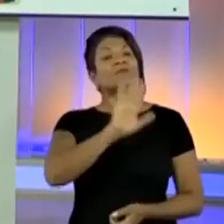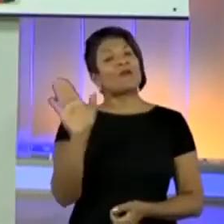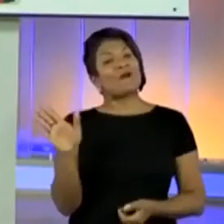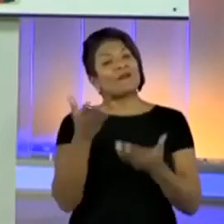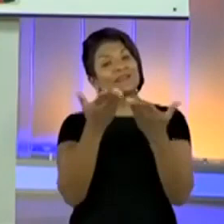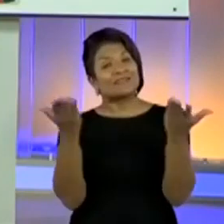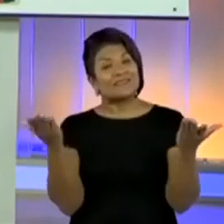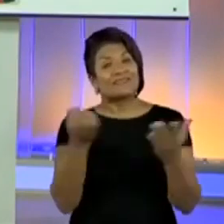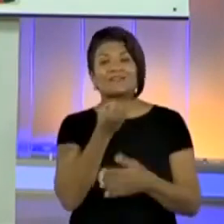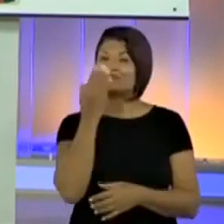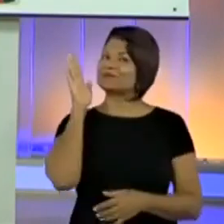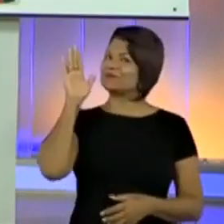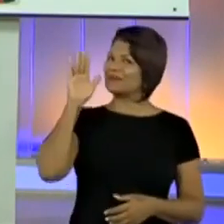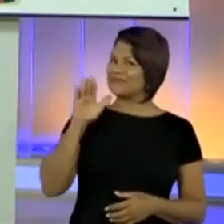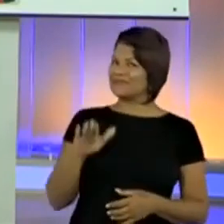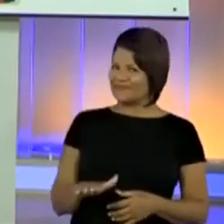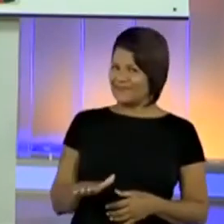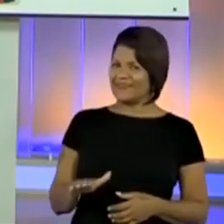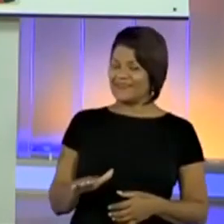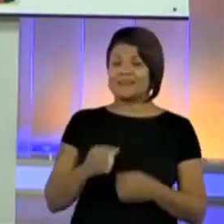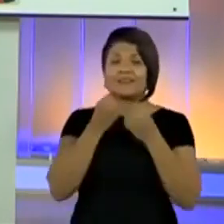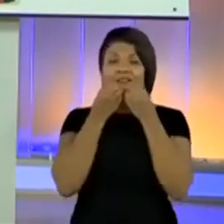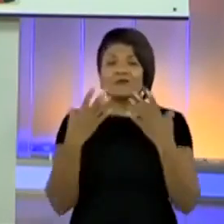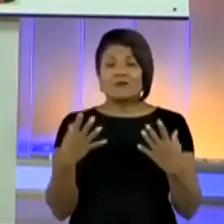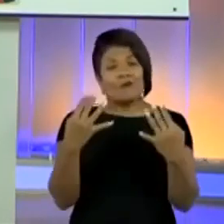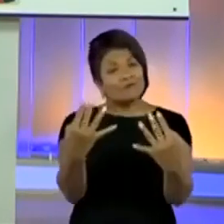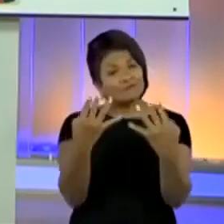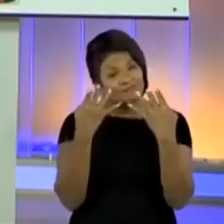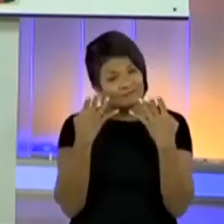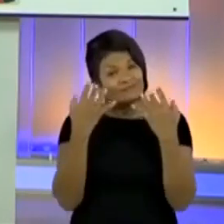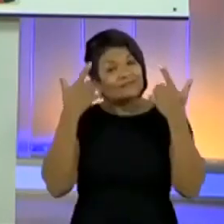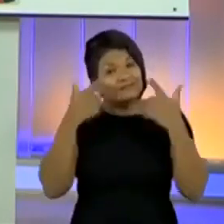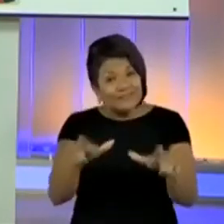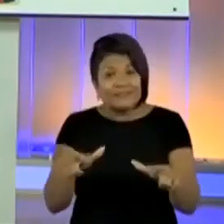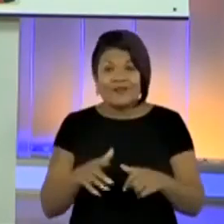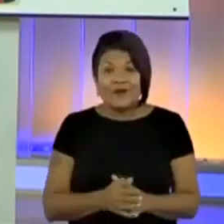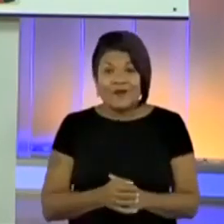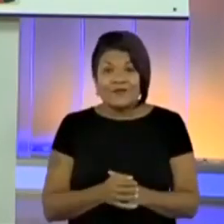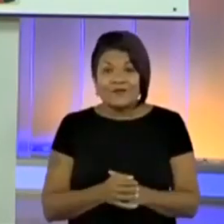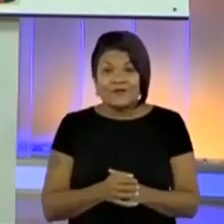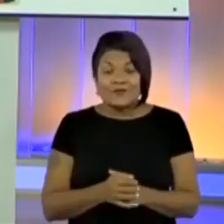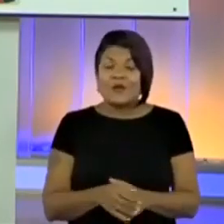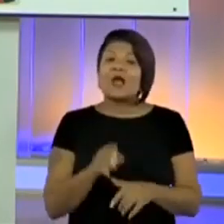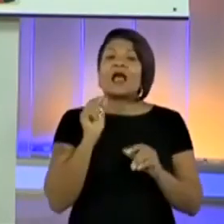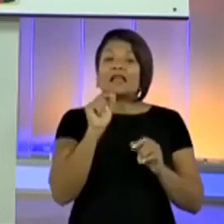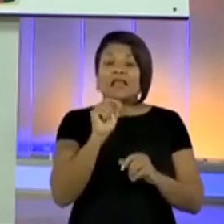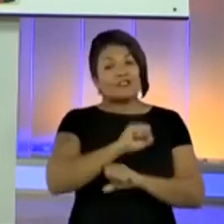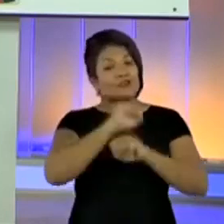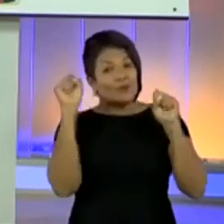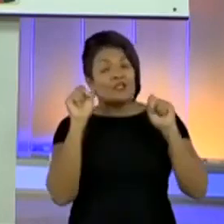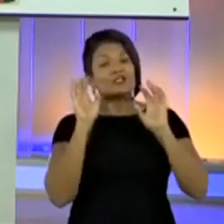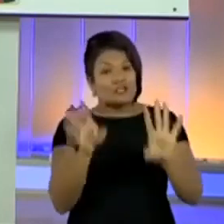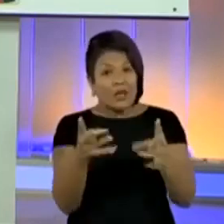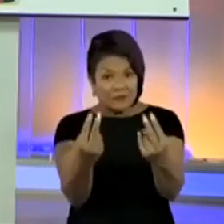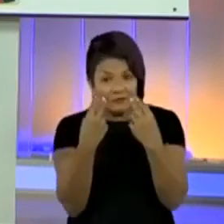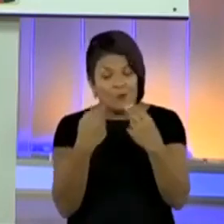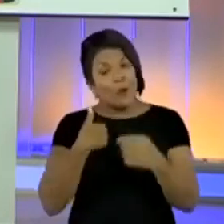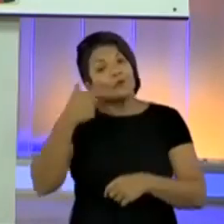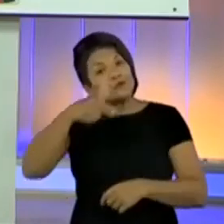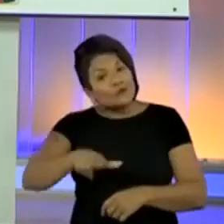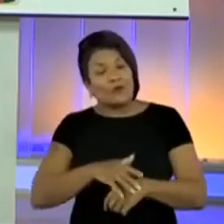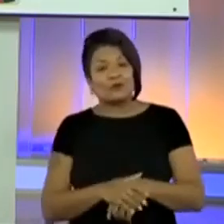Oi, gente, boa tarde. Que bom ter vocês aqui novamente. Para quem já estava comigo de manhã, eu sou a